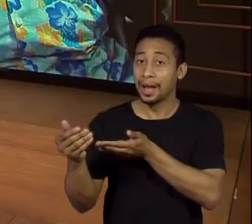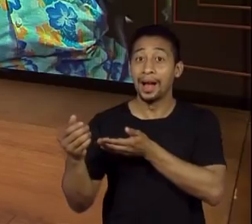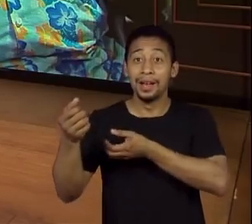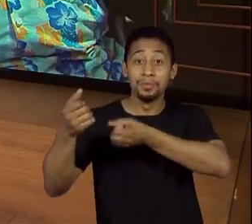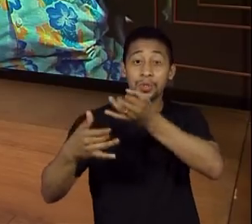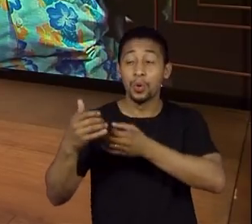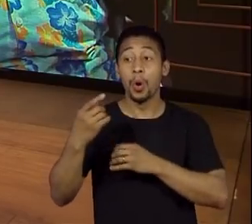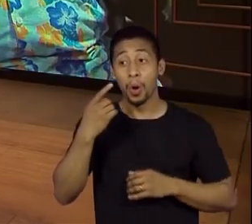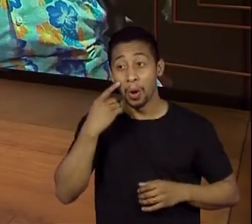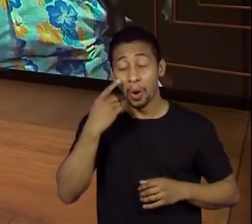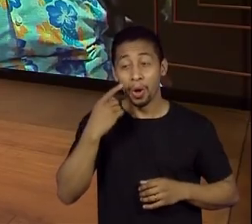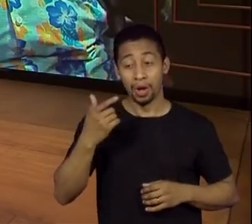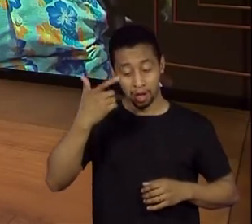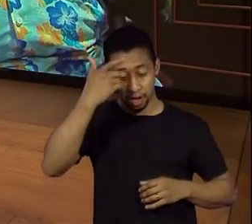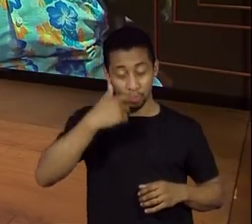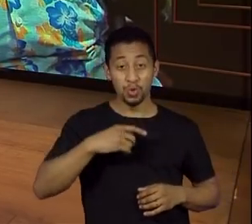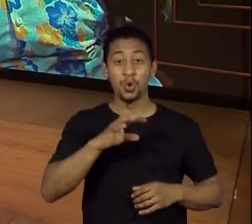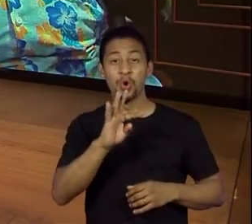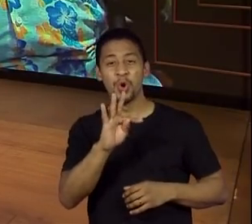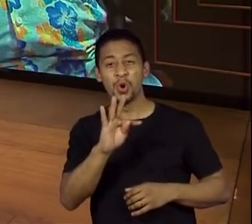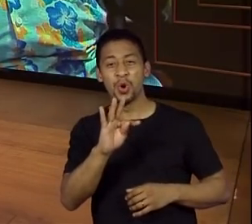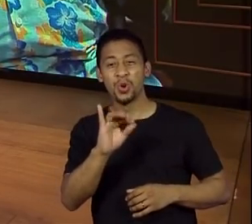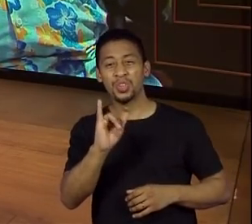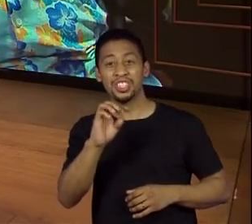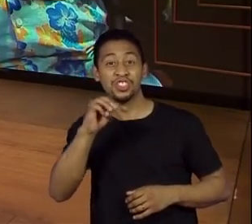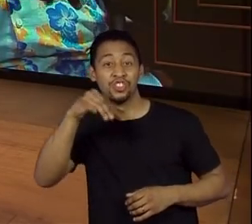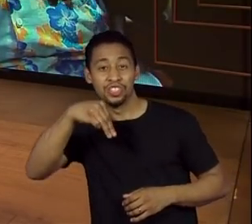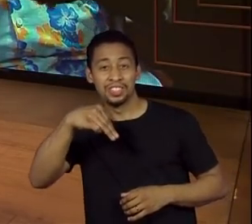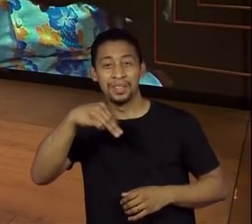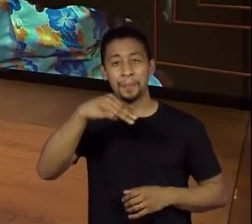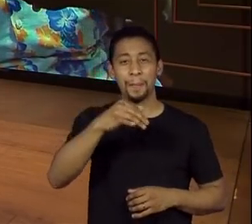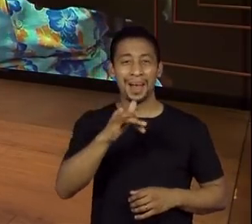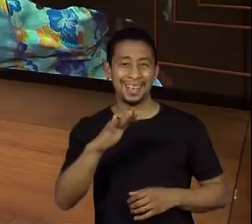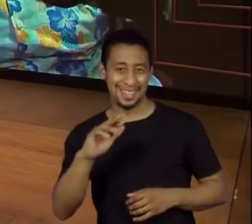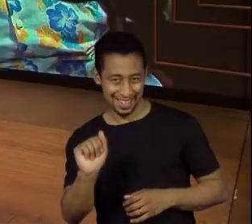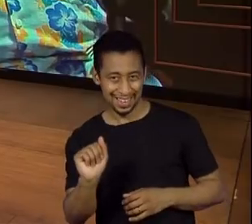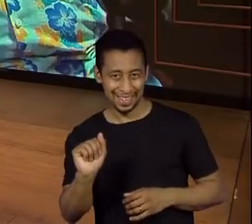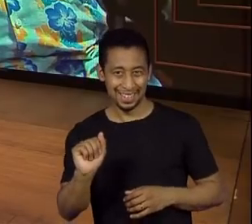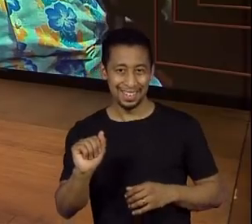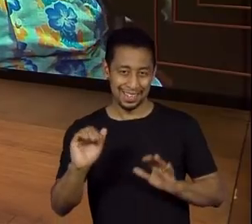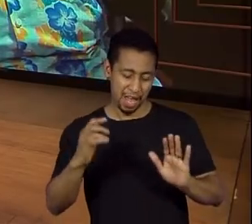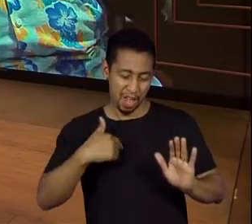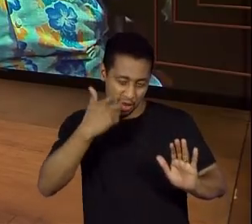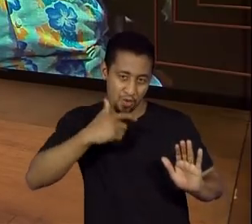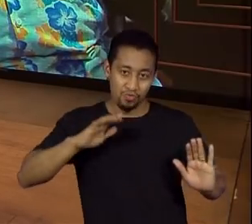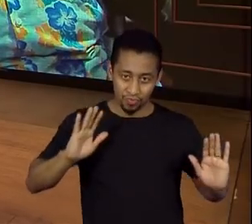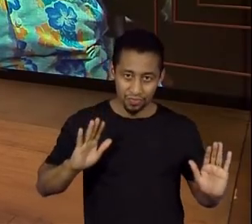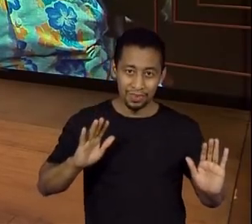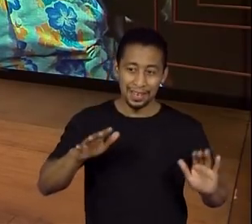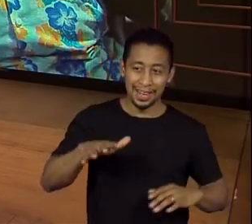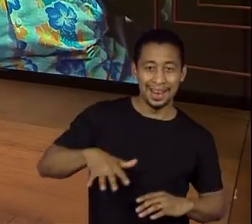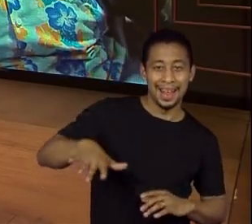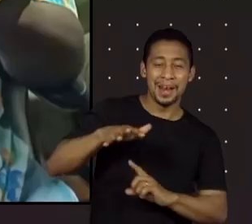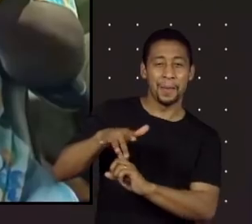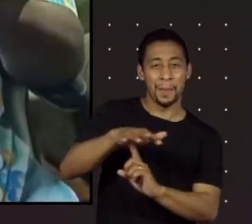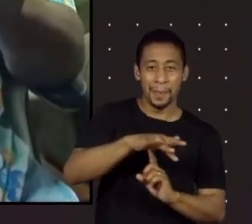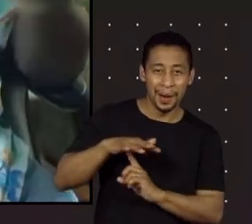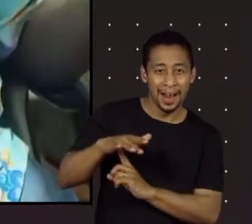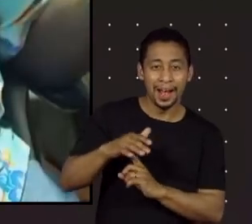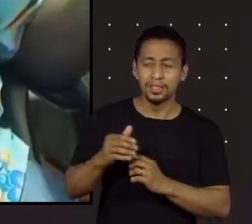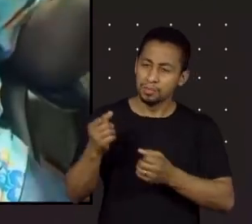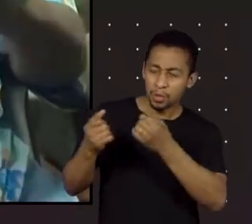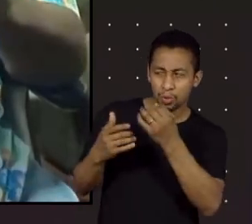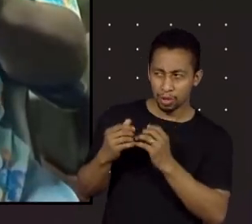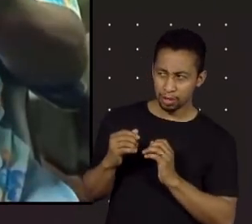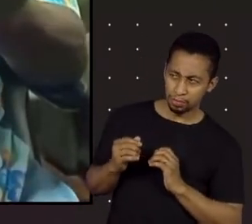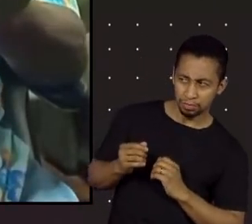Tim Maia. Sou o Tim Maia lá da Praça da Bandeira e tá. Eu